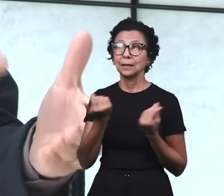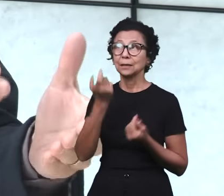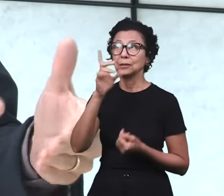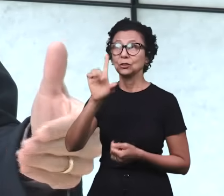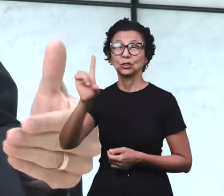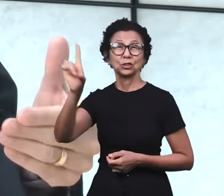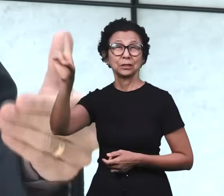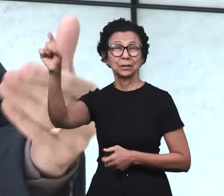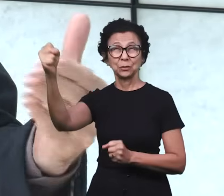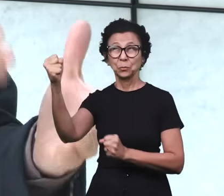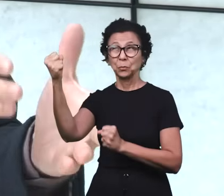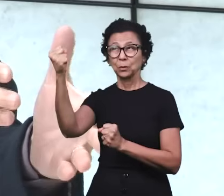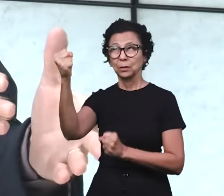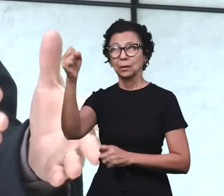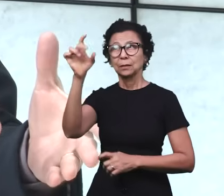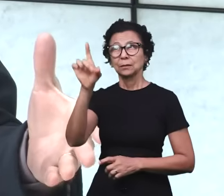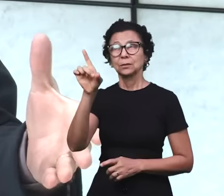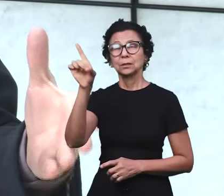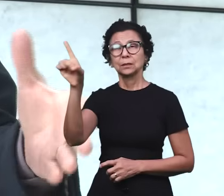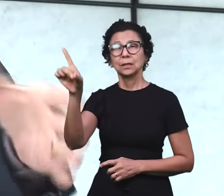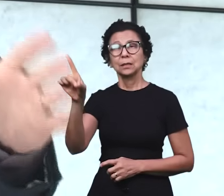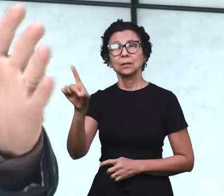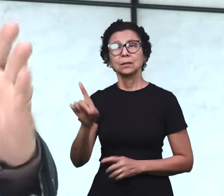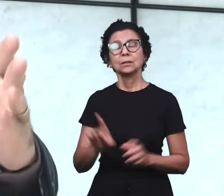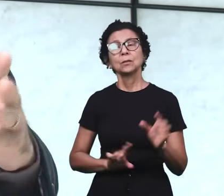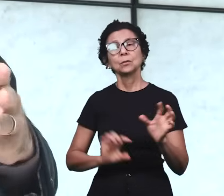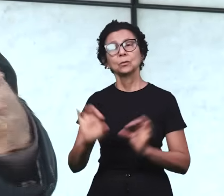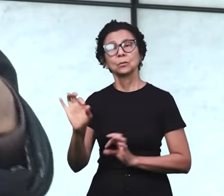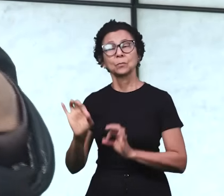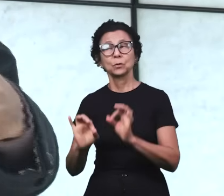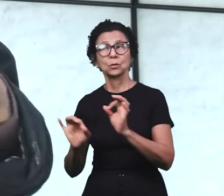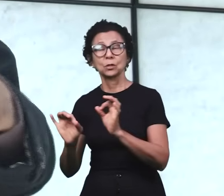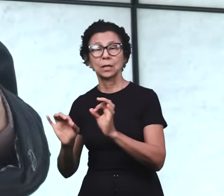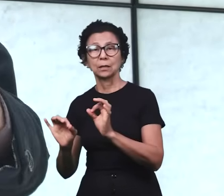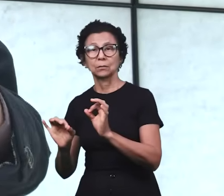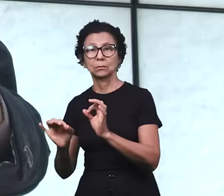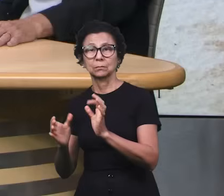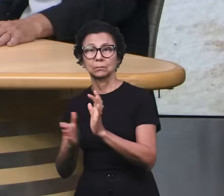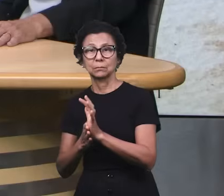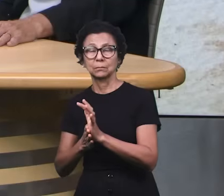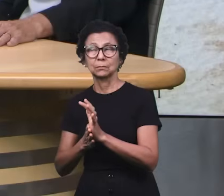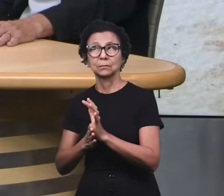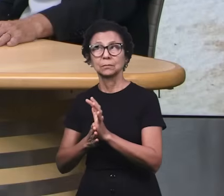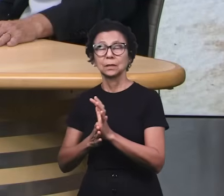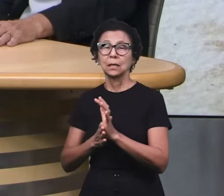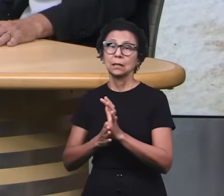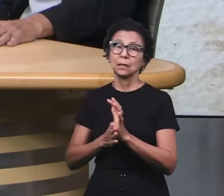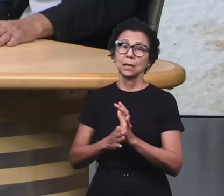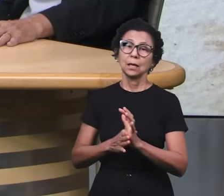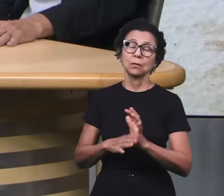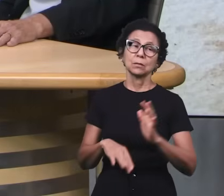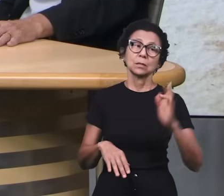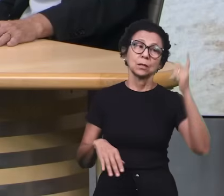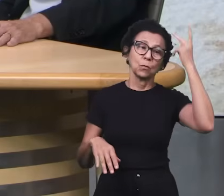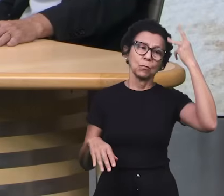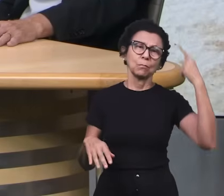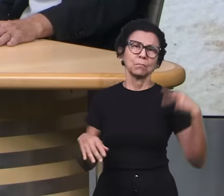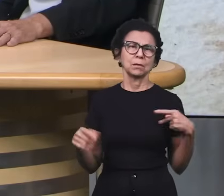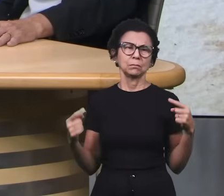de Deus, na essência da divindade, o projeto de Deus se confronta com o humano, É muito palavra. mas é boa.